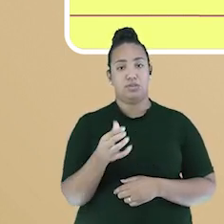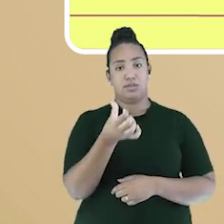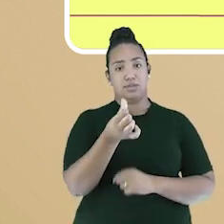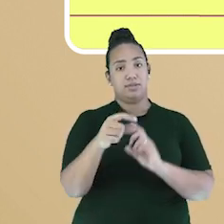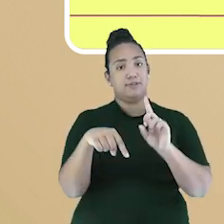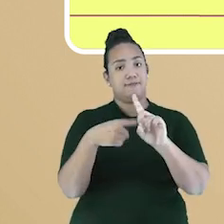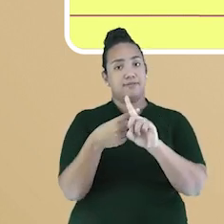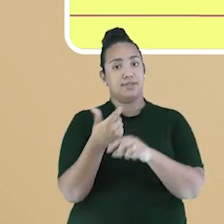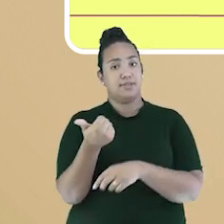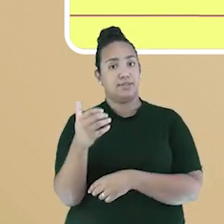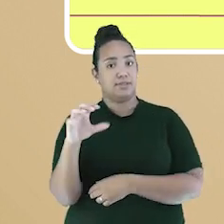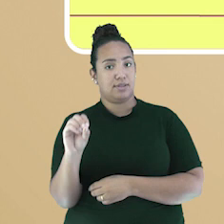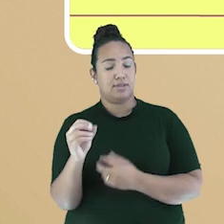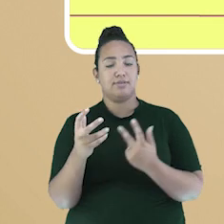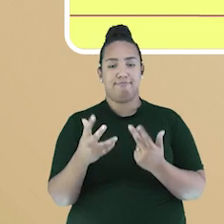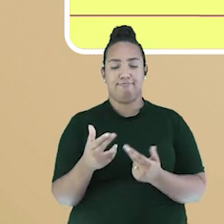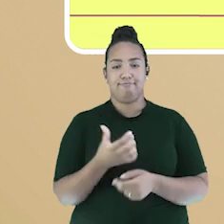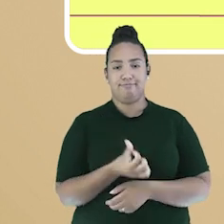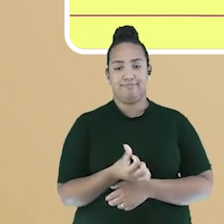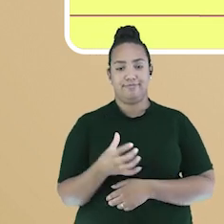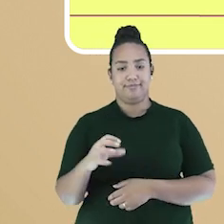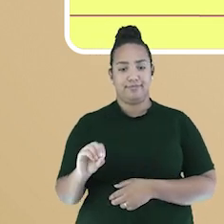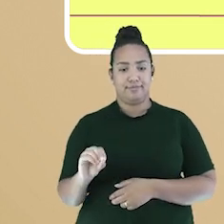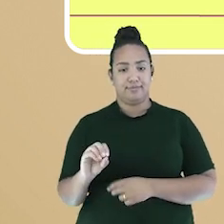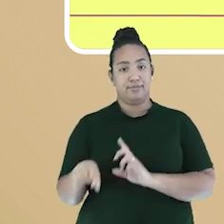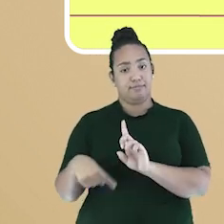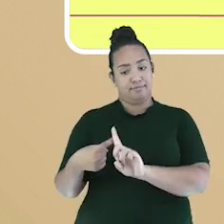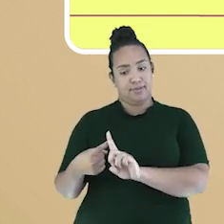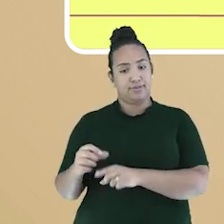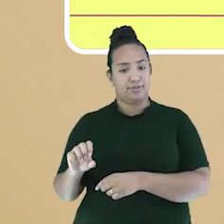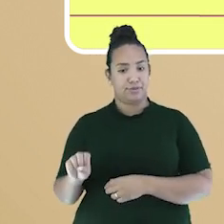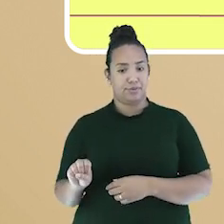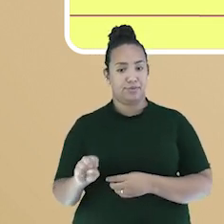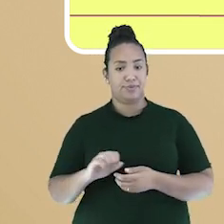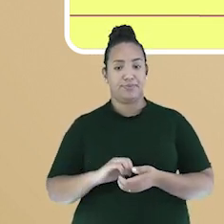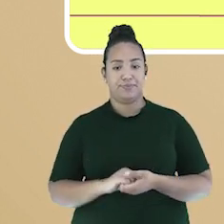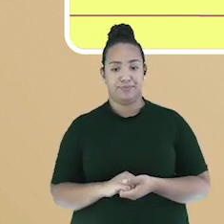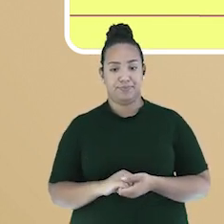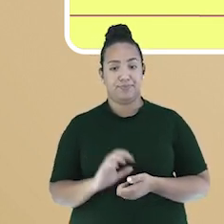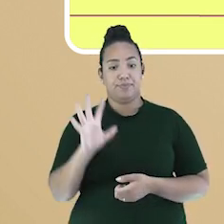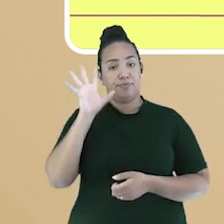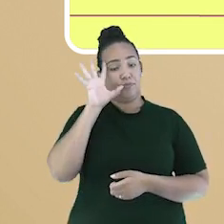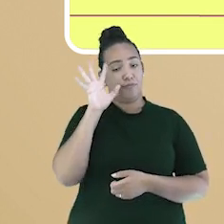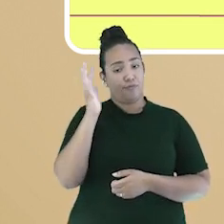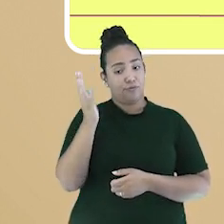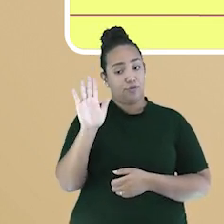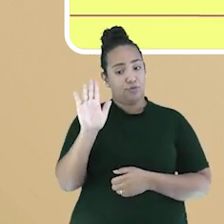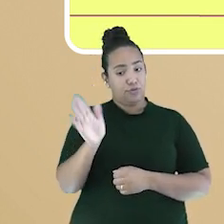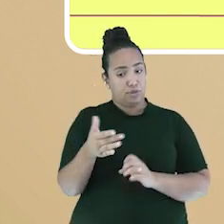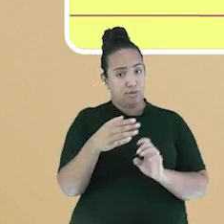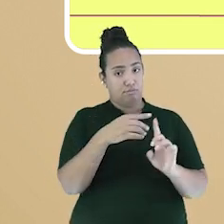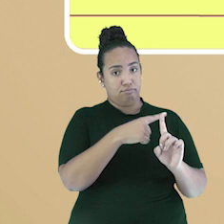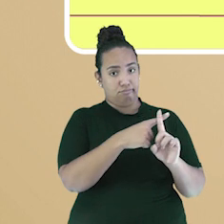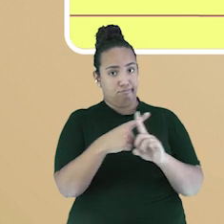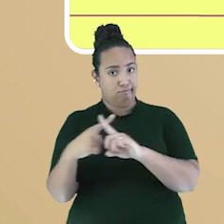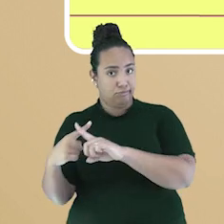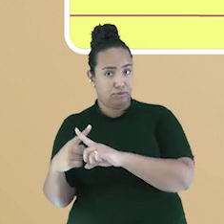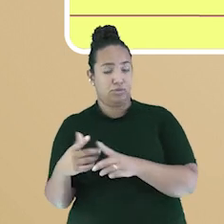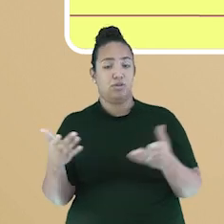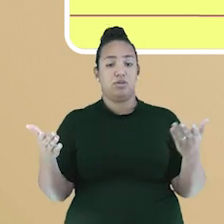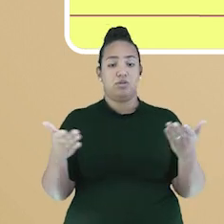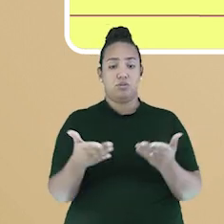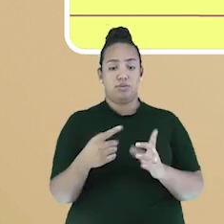é igual a 60 e colocamos o 8 também como já resolvemos as multiplicações agora é hora